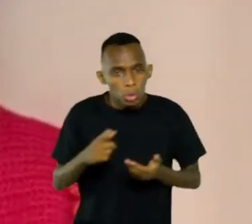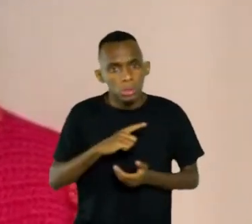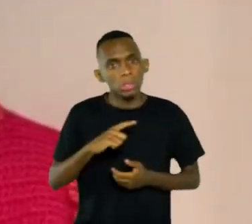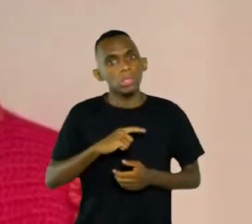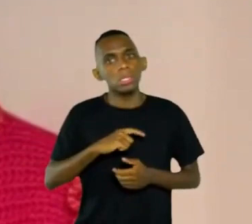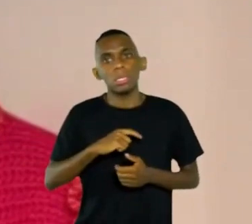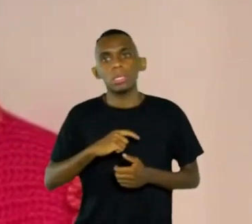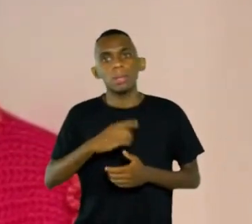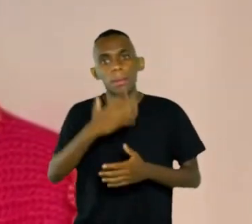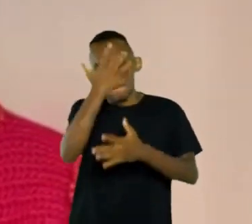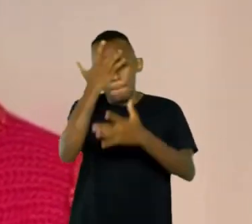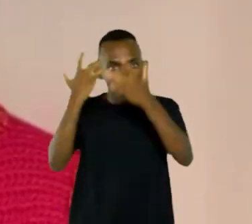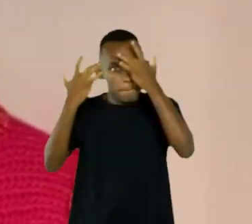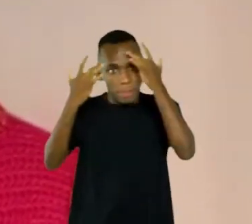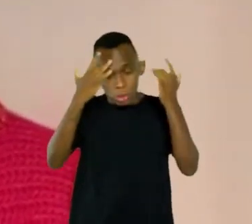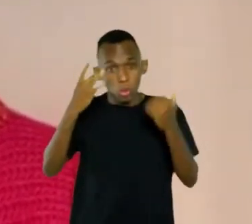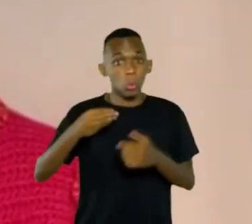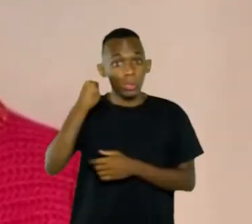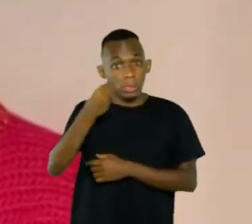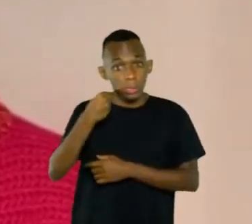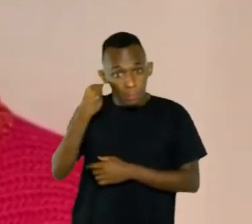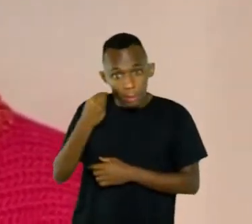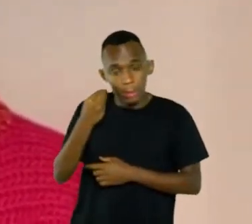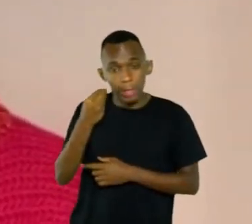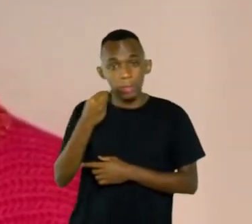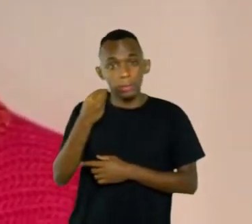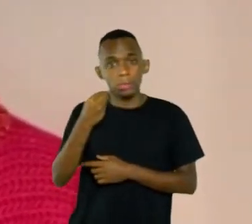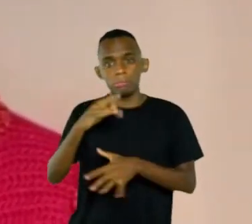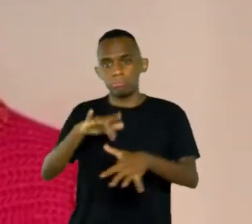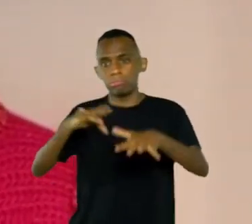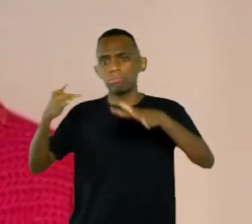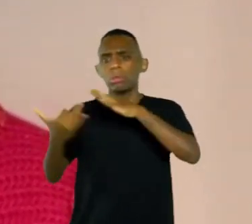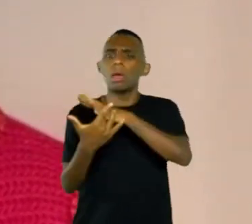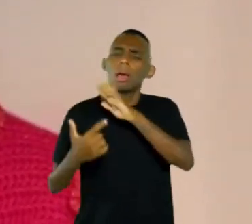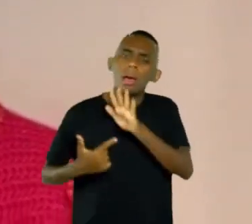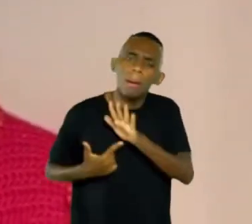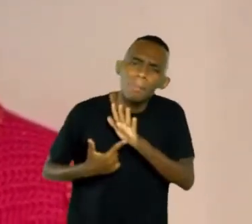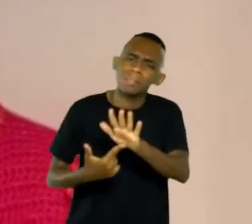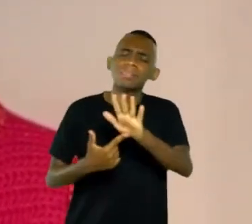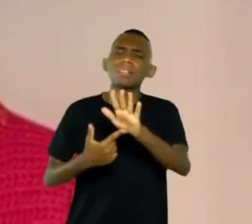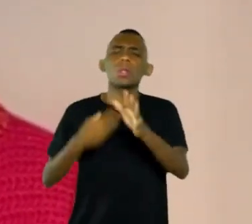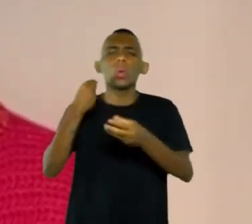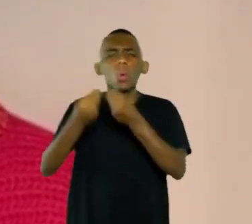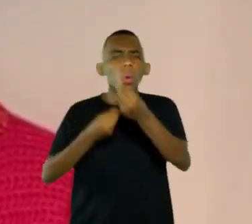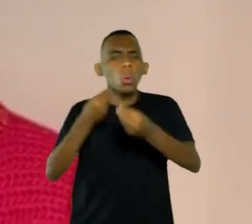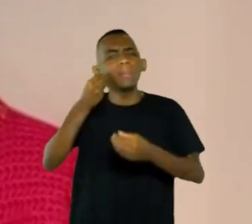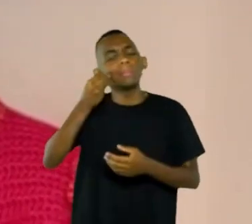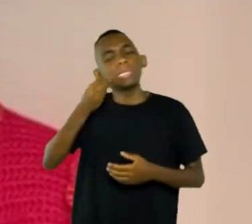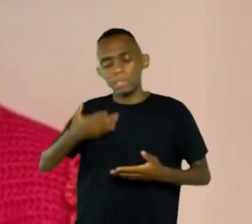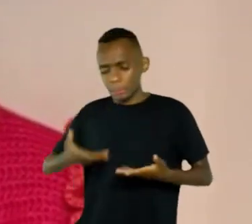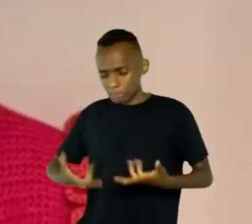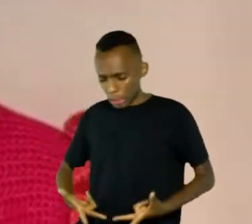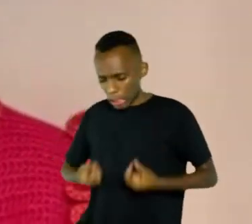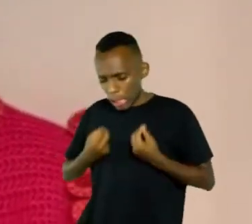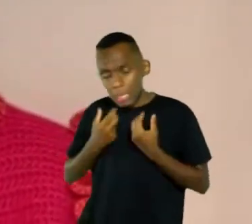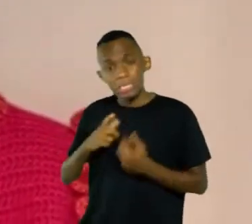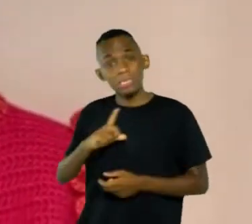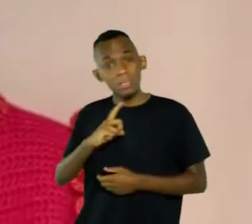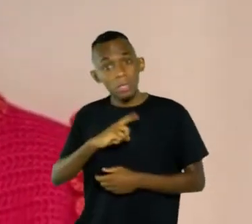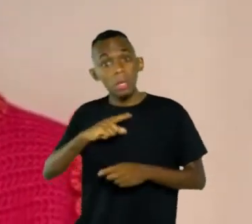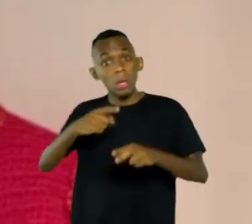pessoas, inclusive, com essa história de redes sociais, mostrando a vida com câncer, né? A vida com uma doença, porque a gente